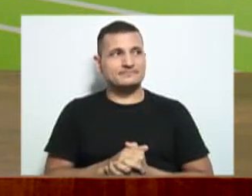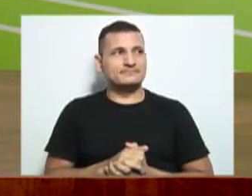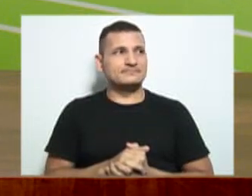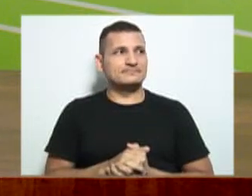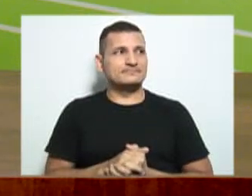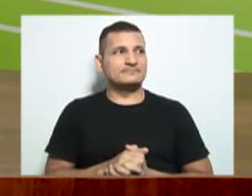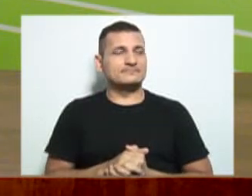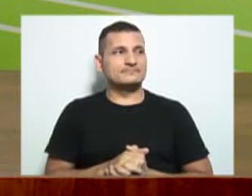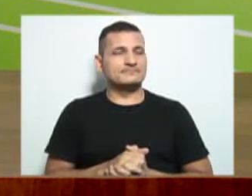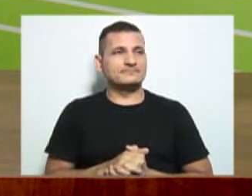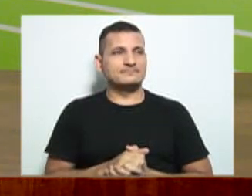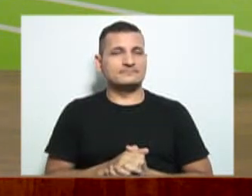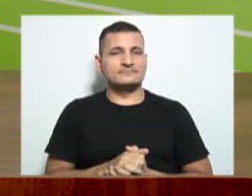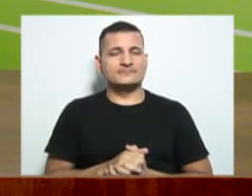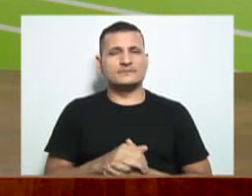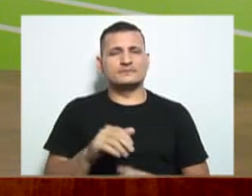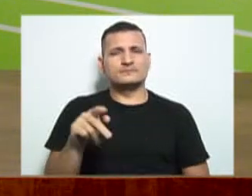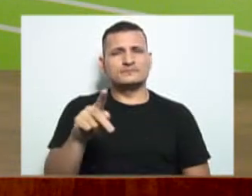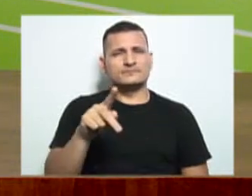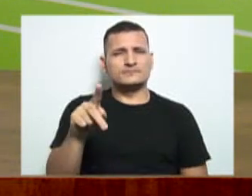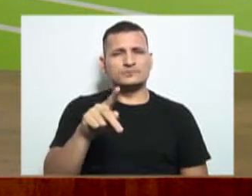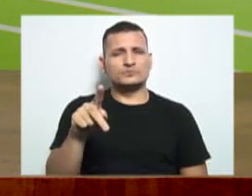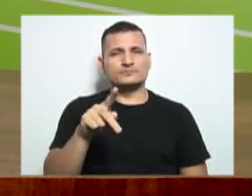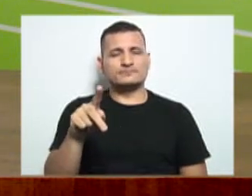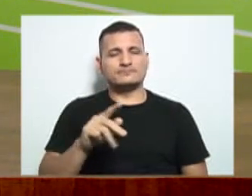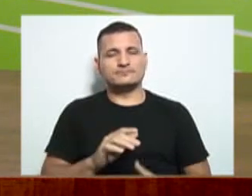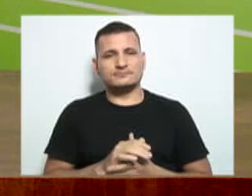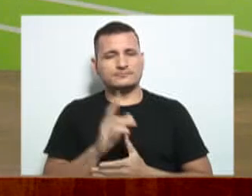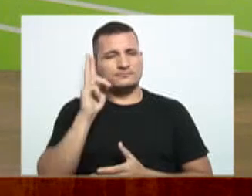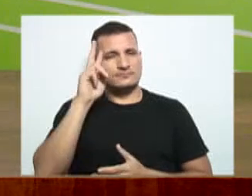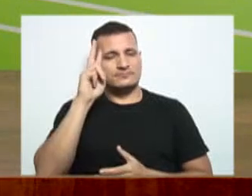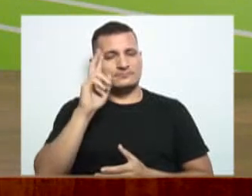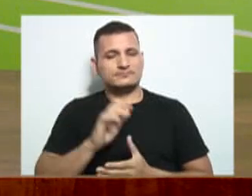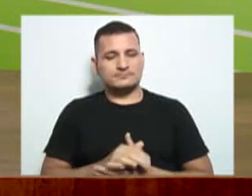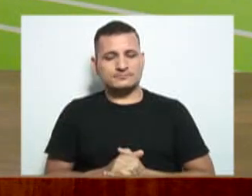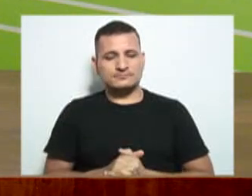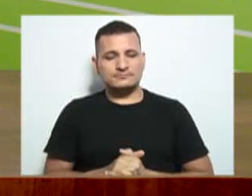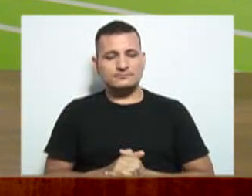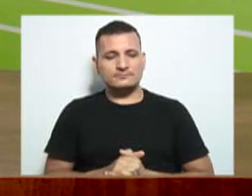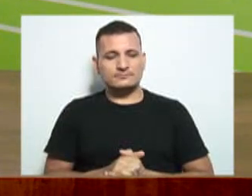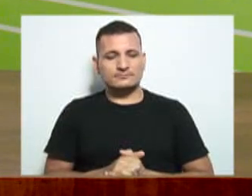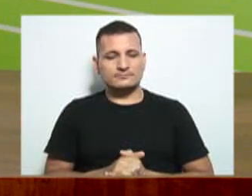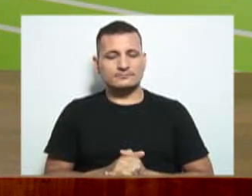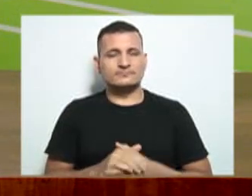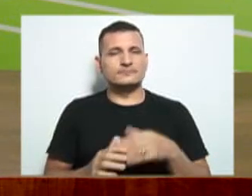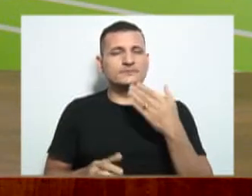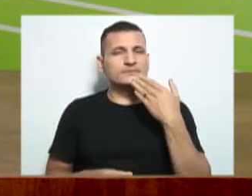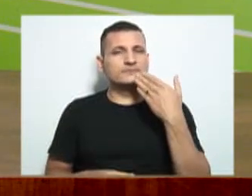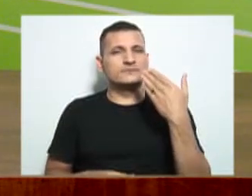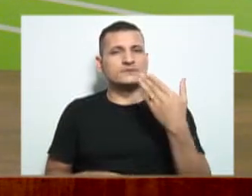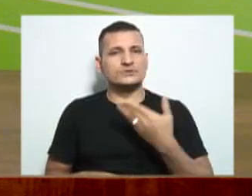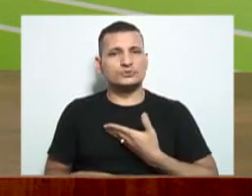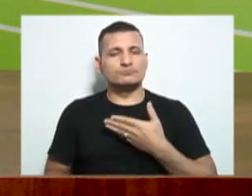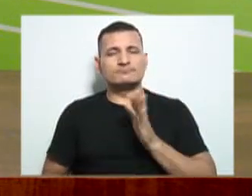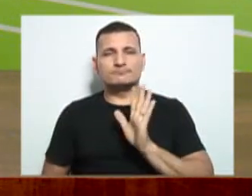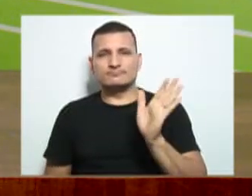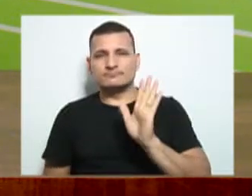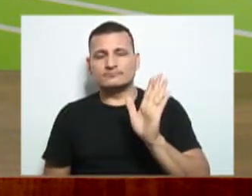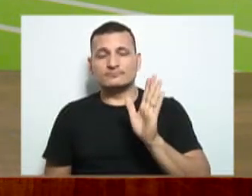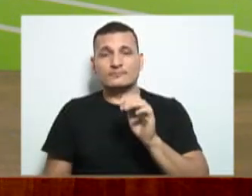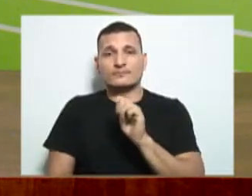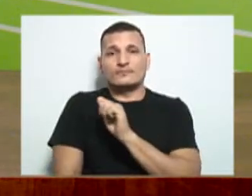esses. Lembrando aqui a professora, lá no início da aula, ela pediu para mandar um alô para a